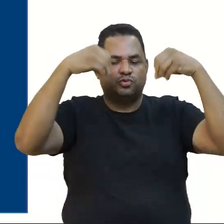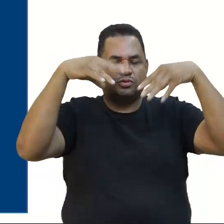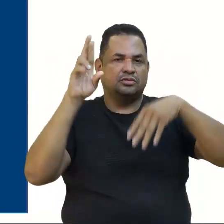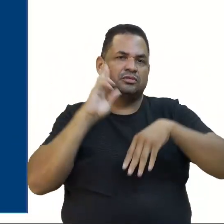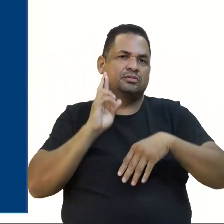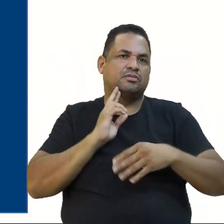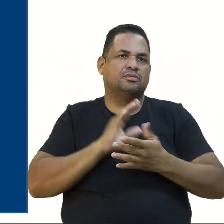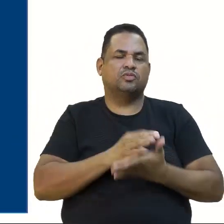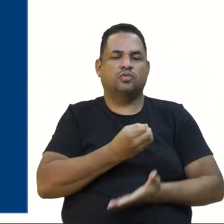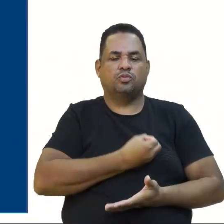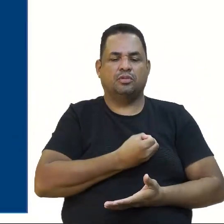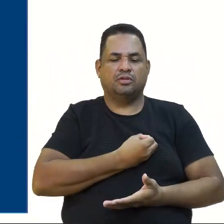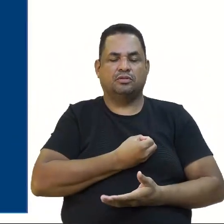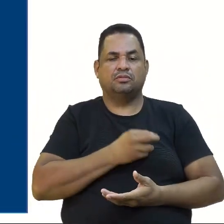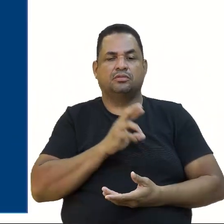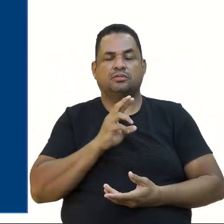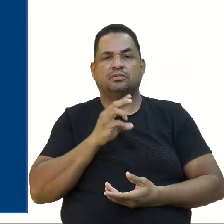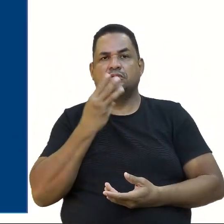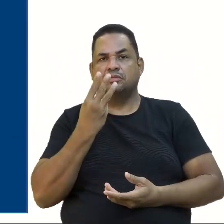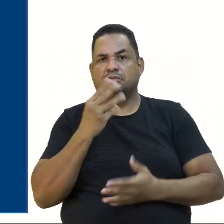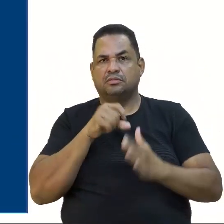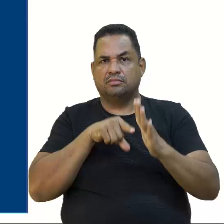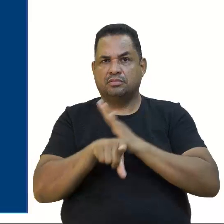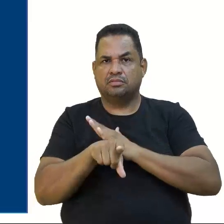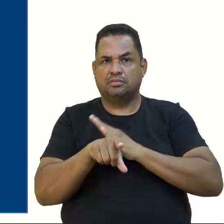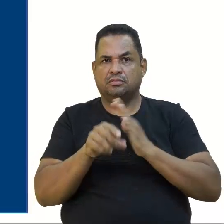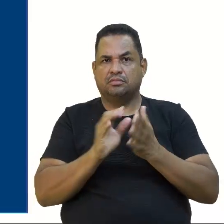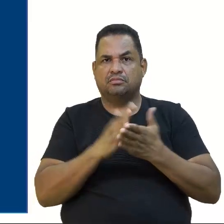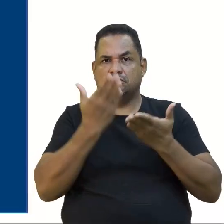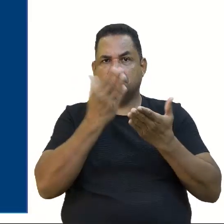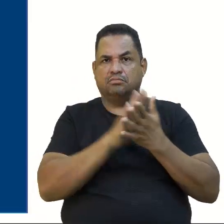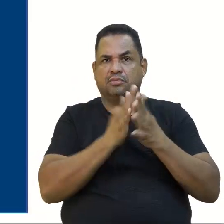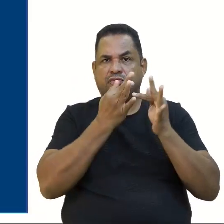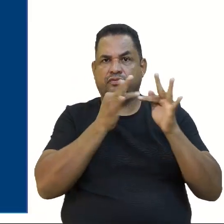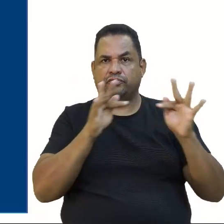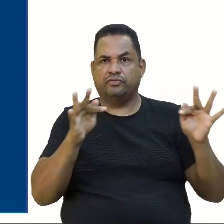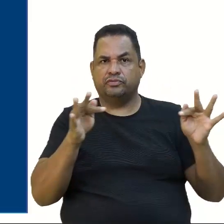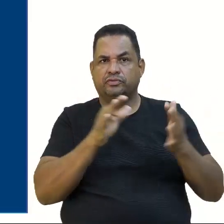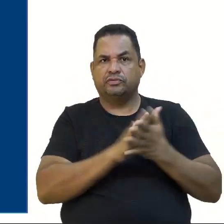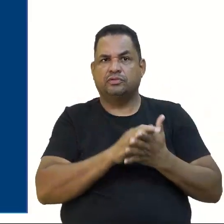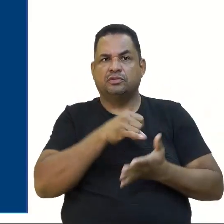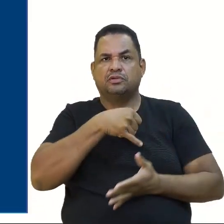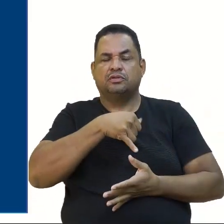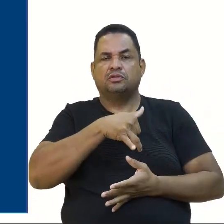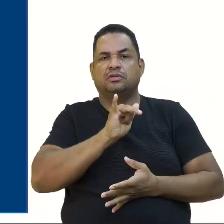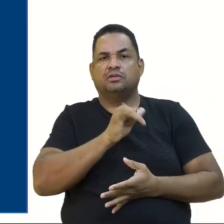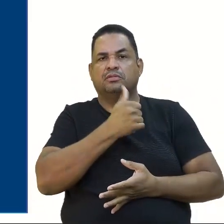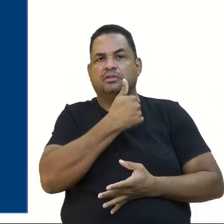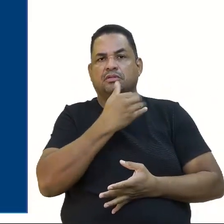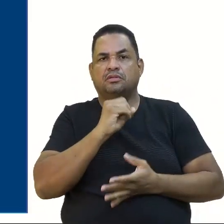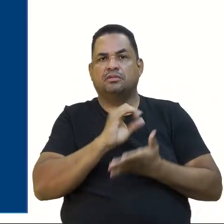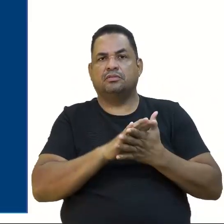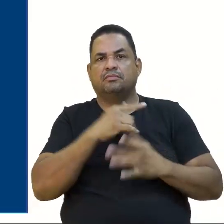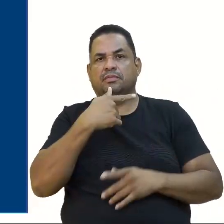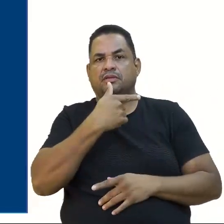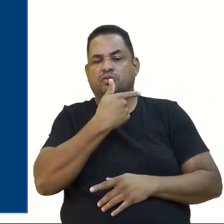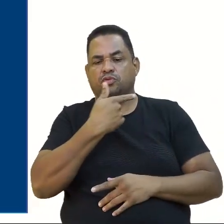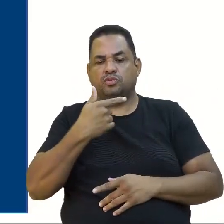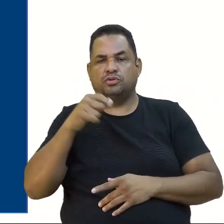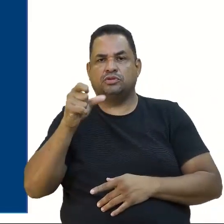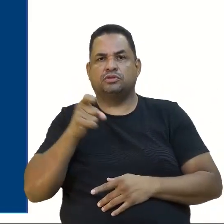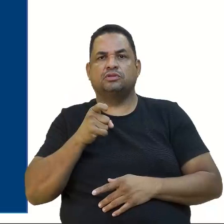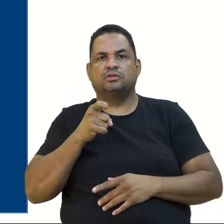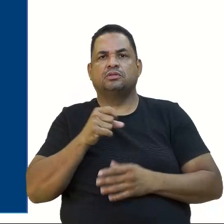3. Considerando a função dada por y igual a 10 menos